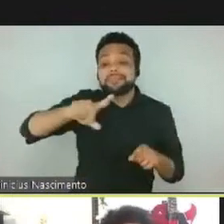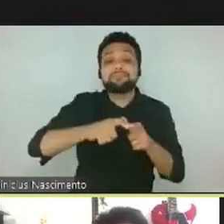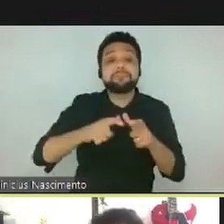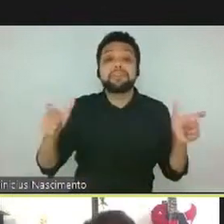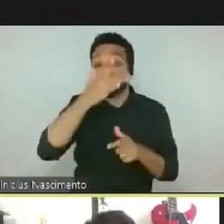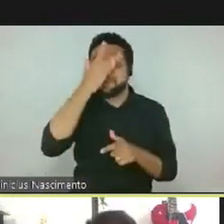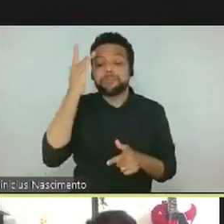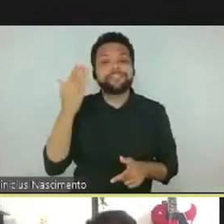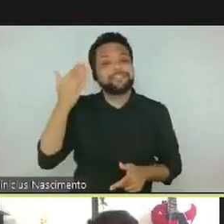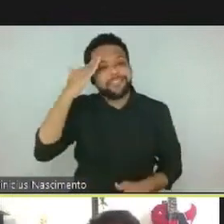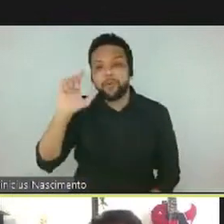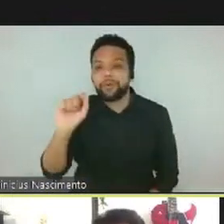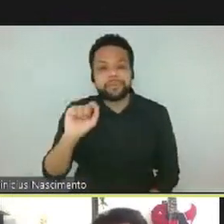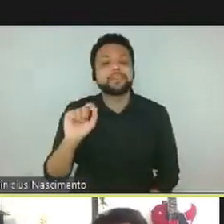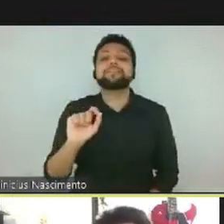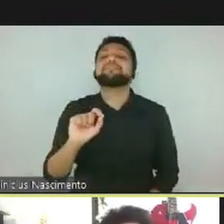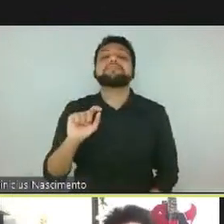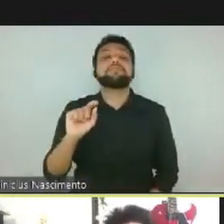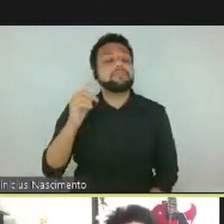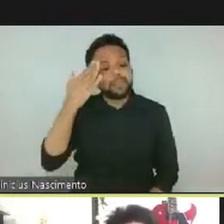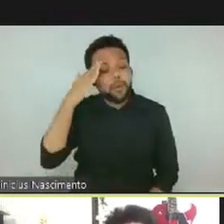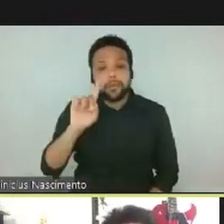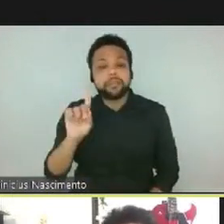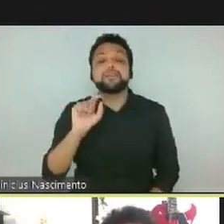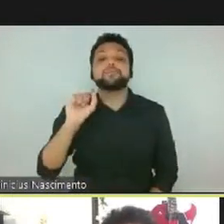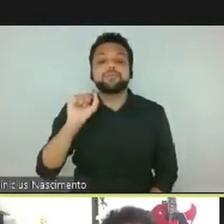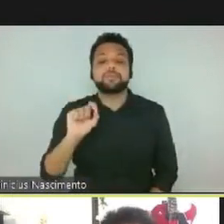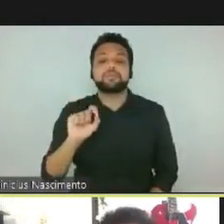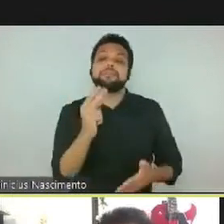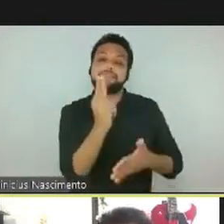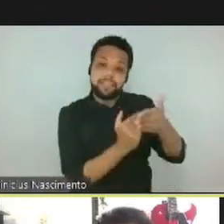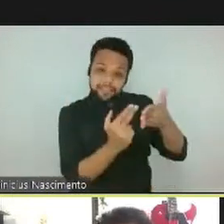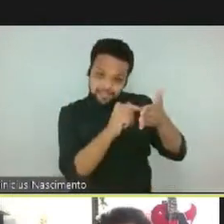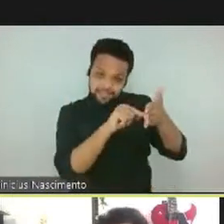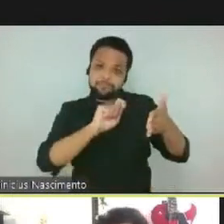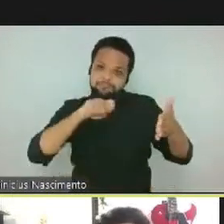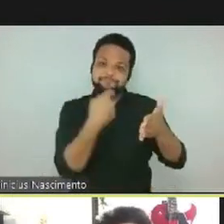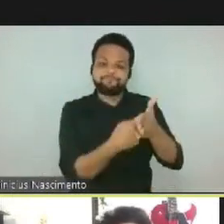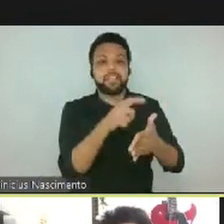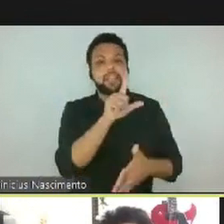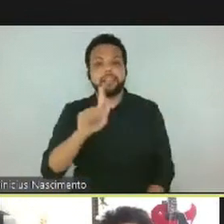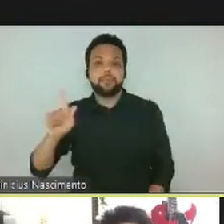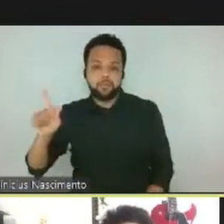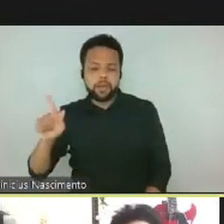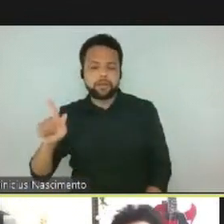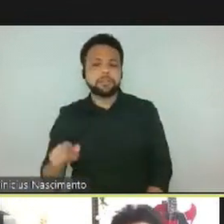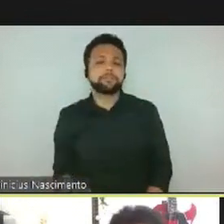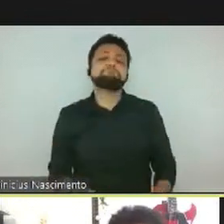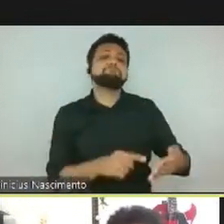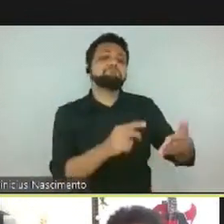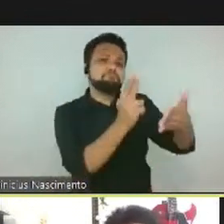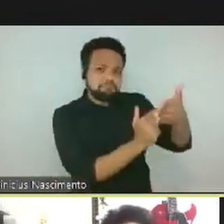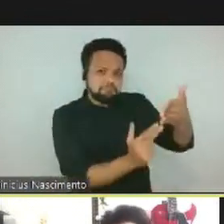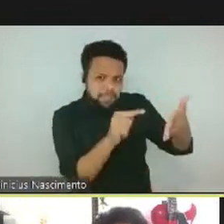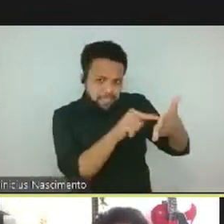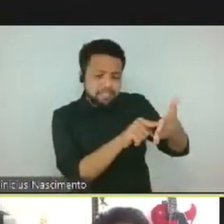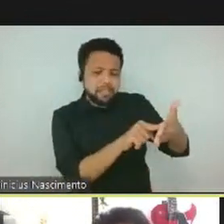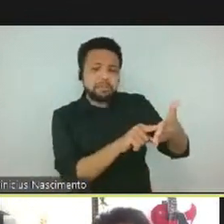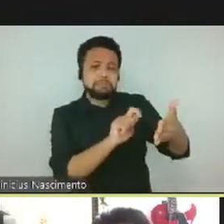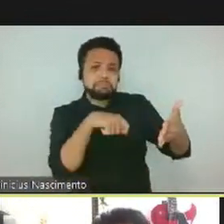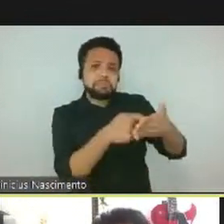linguagem. O que eu estou querendo dizer com isso? Se é uma linguagem, é algo que possibilita idiomas, é algo